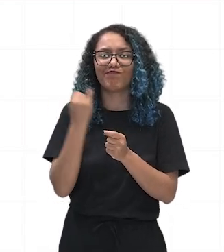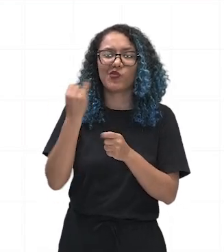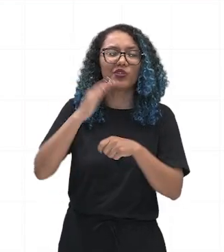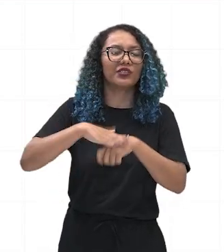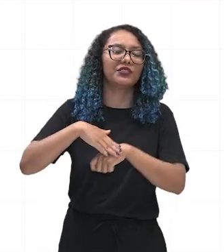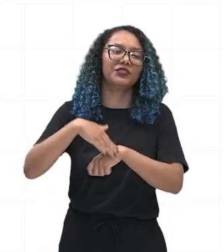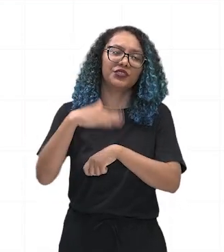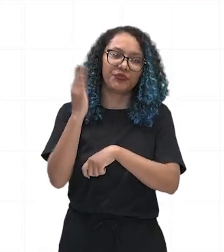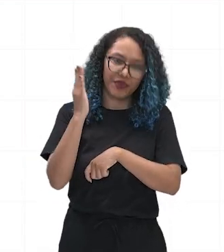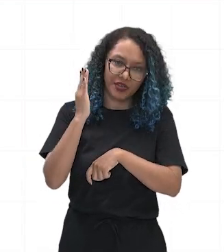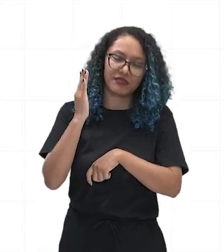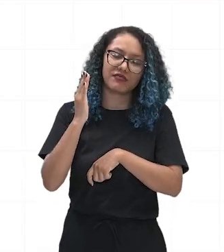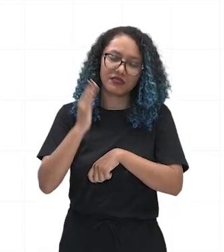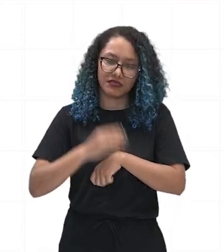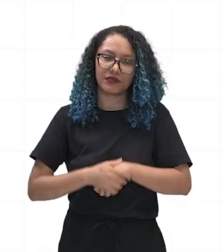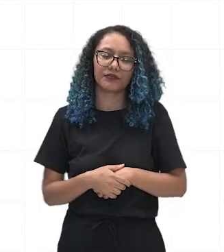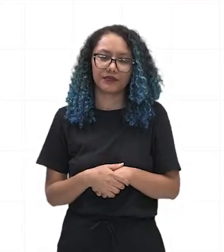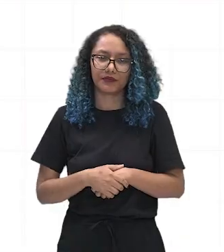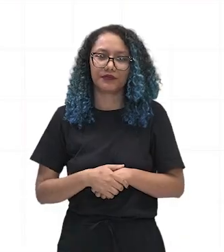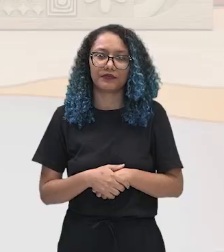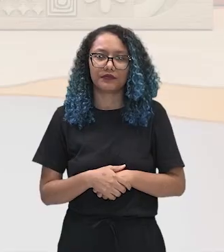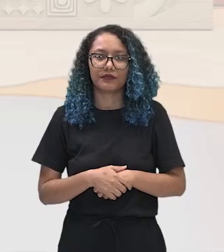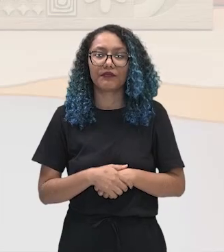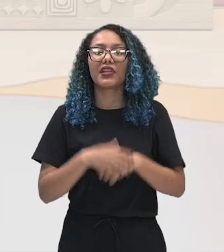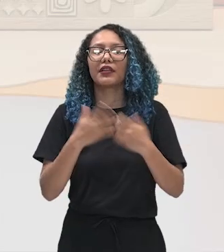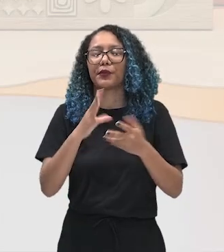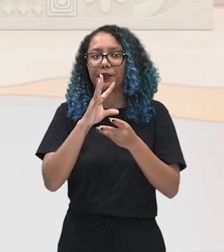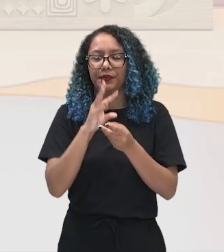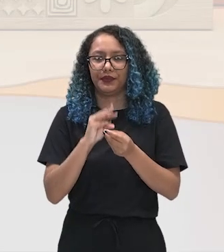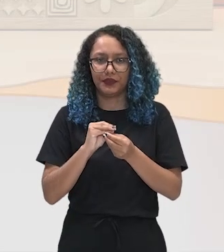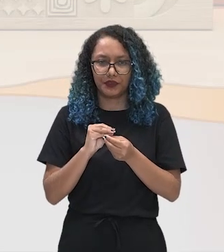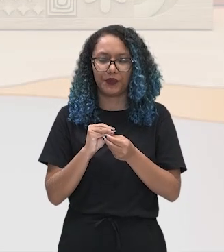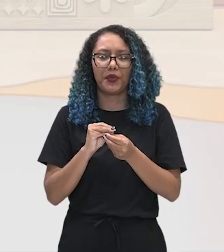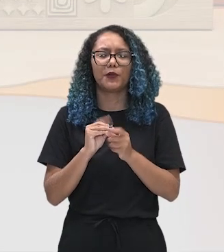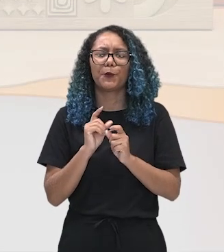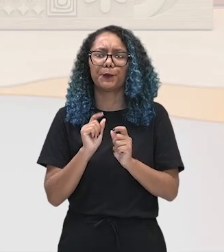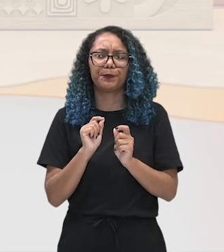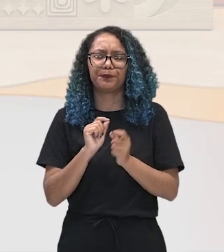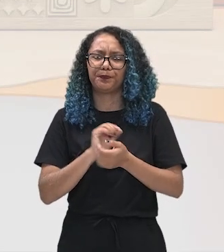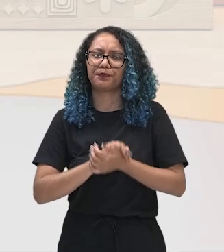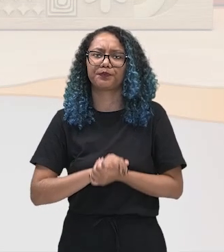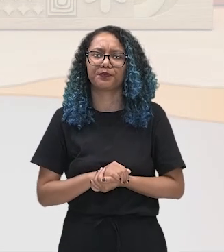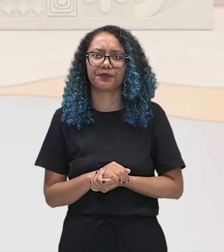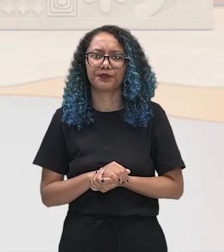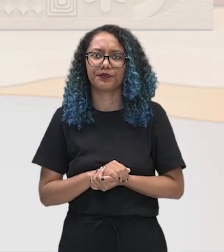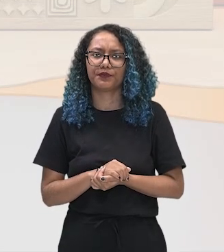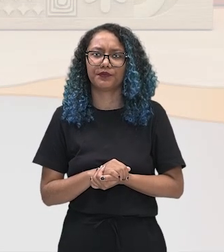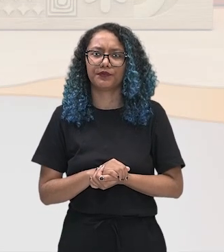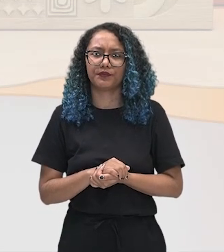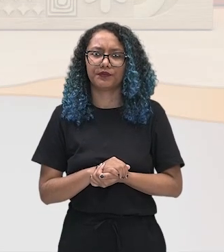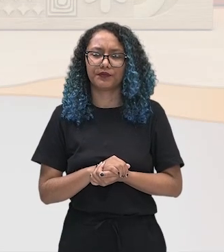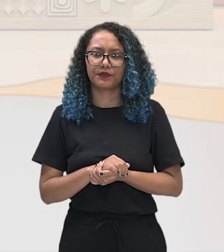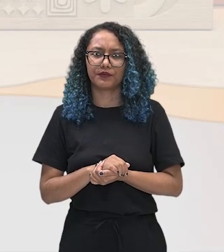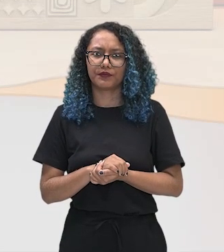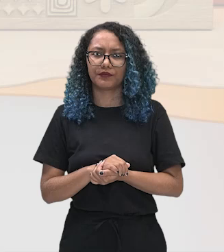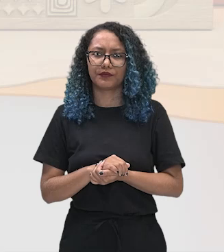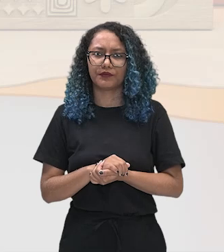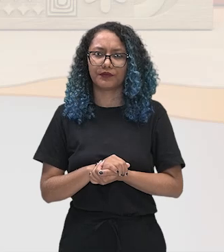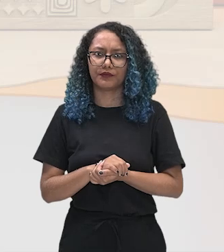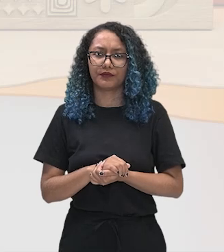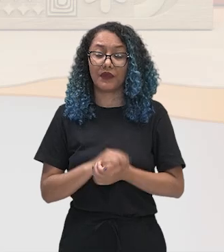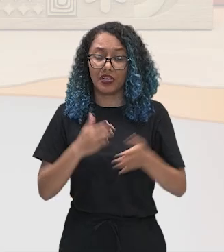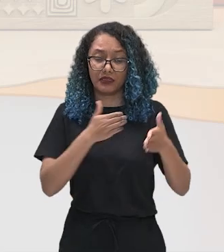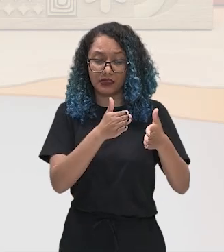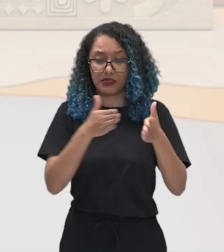mais importante, tá? Resumindo, olha só, as rotas comerciais do século